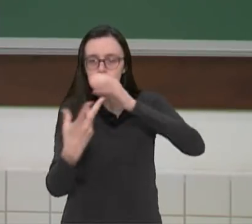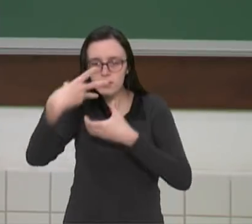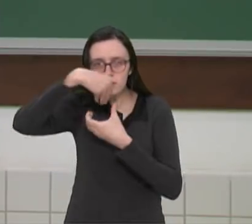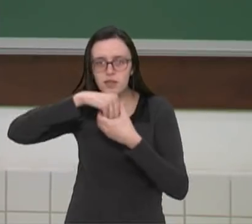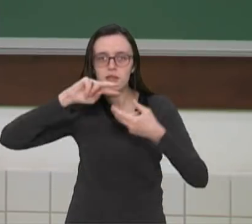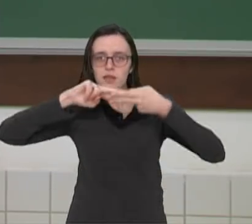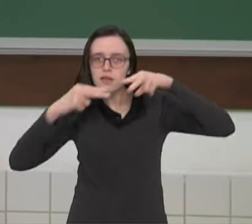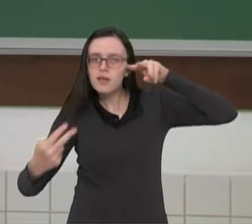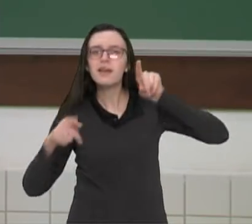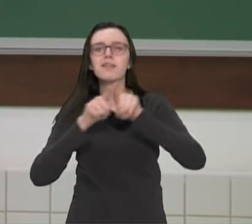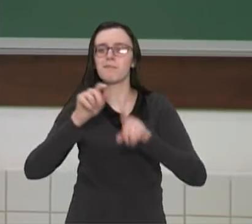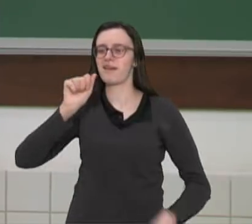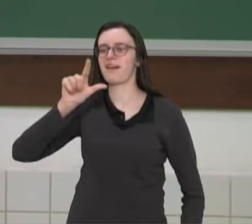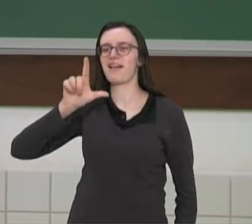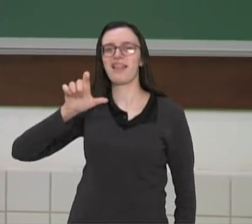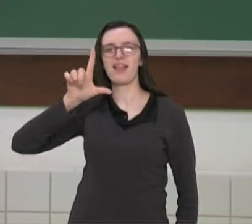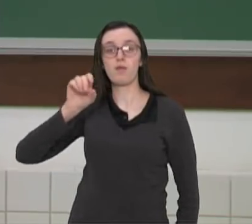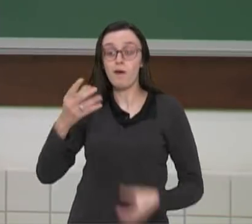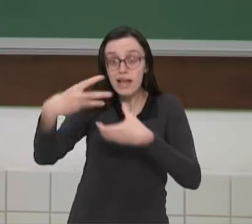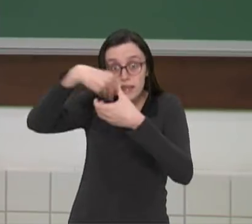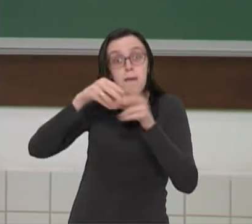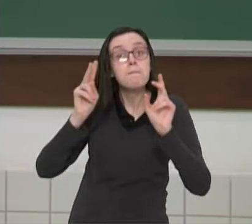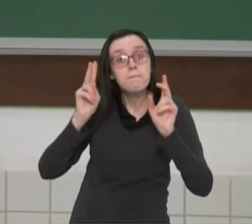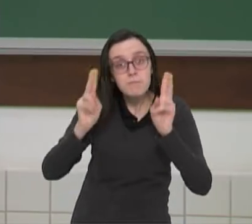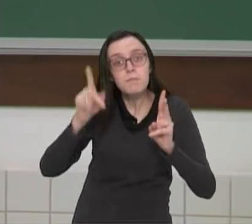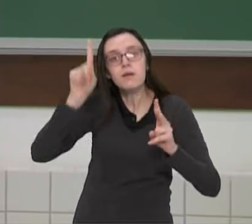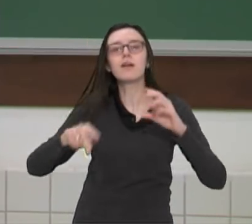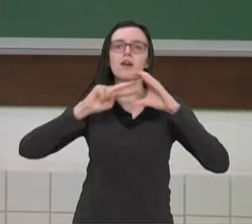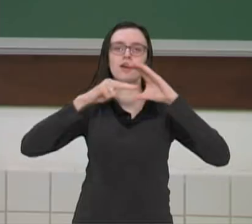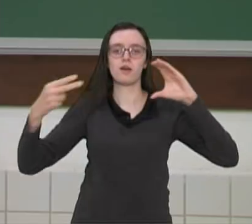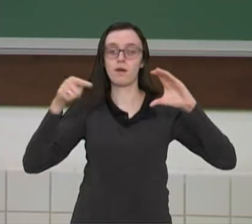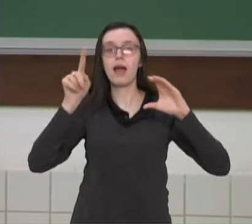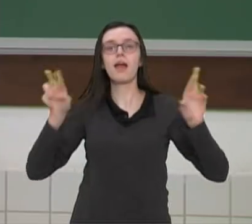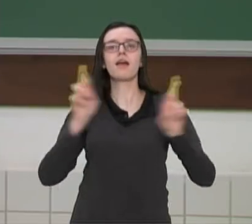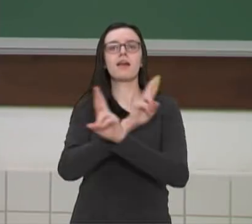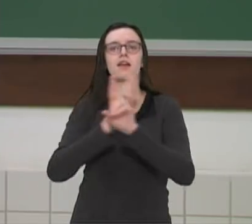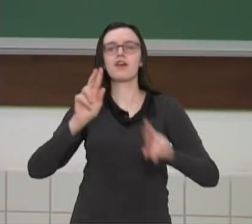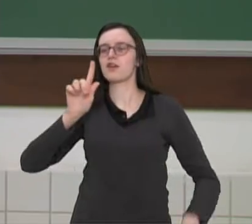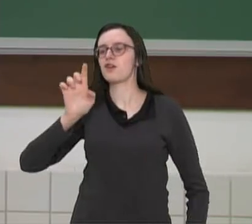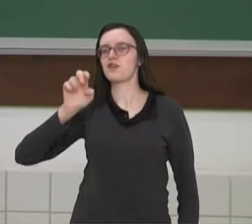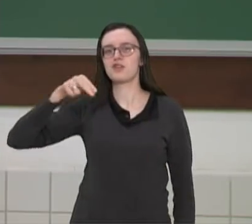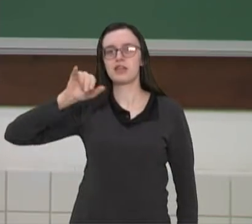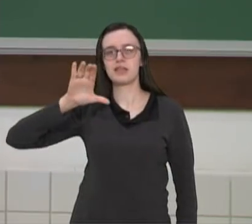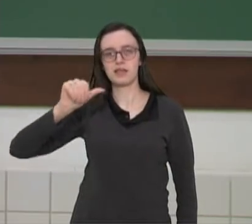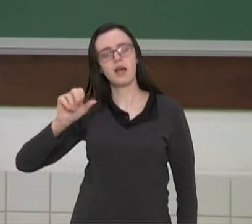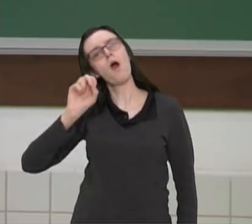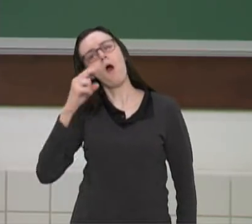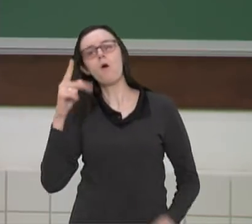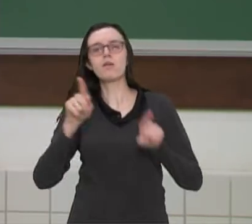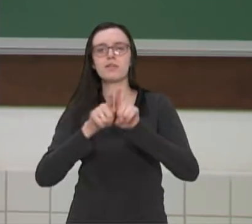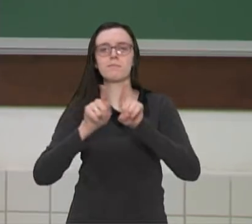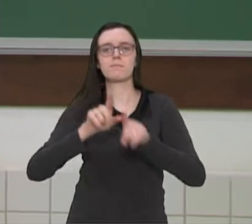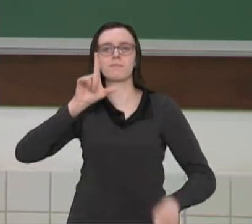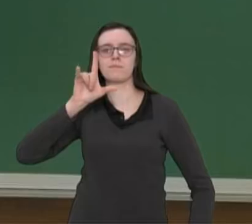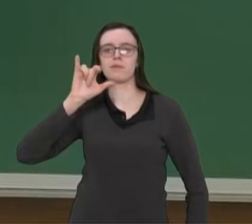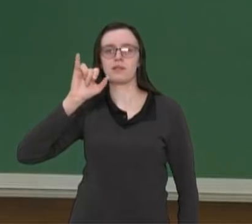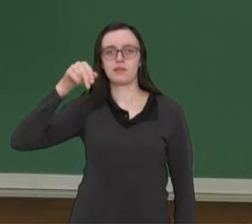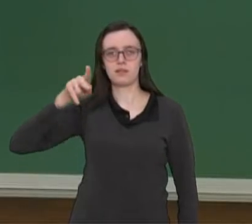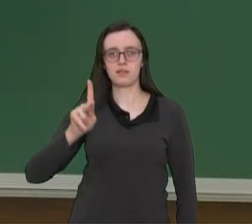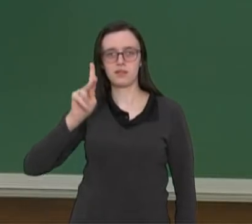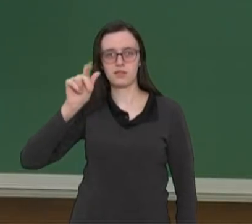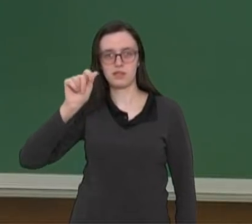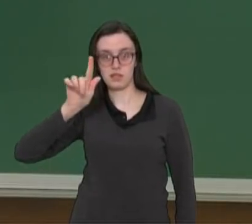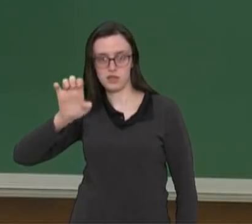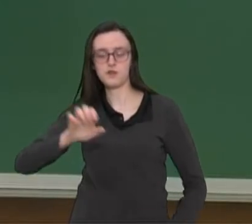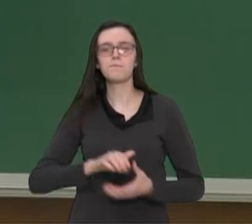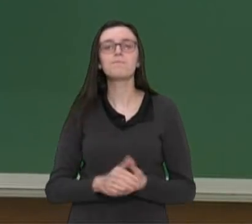os alelos, estão em mesmo cromossomo. E a gente chama isso de ligação gênica ou linkage, né? Na aula de hoje, o que a gente vai ver, então?